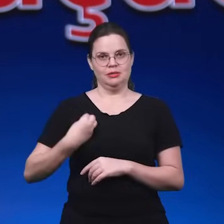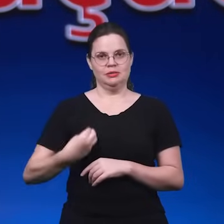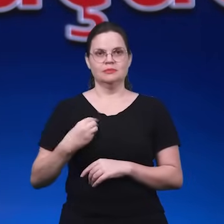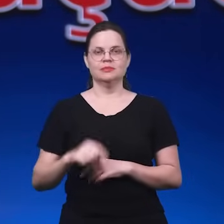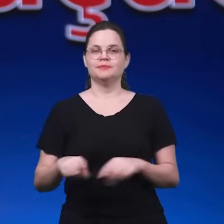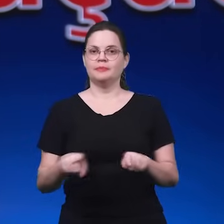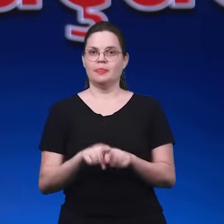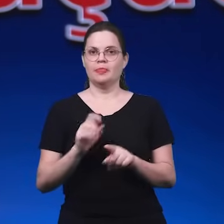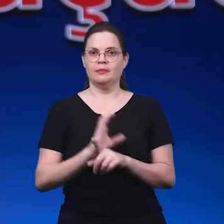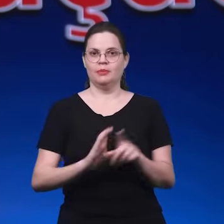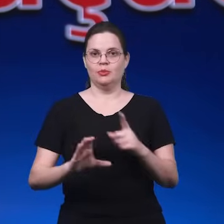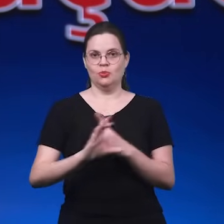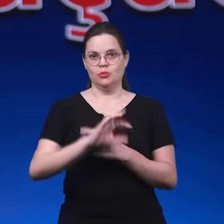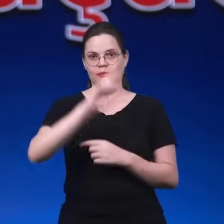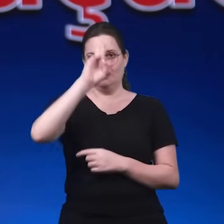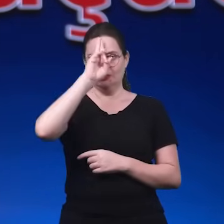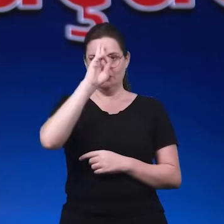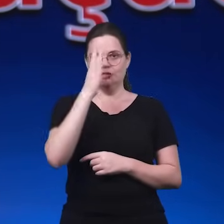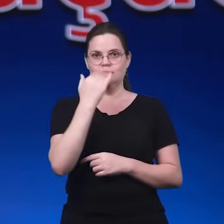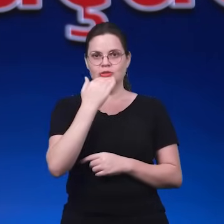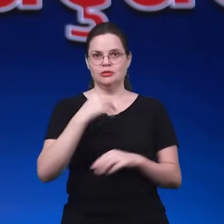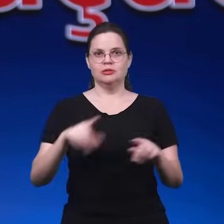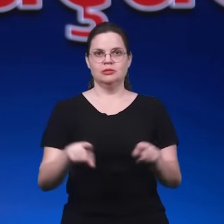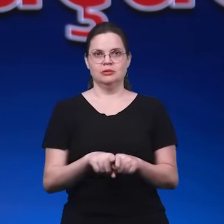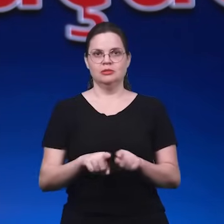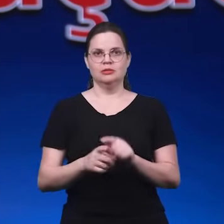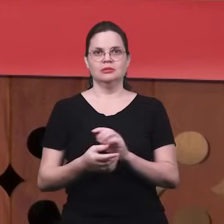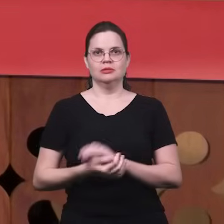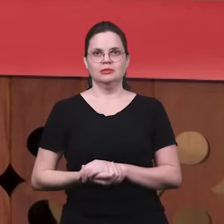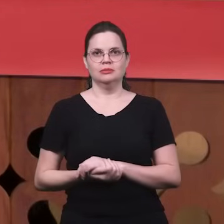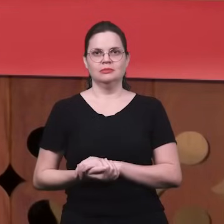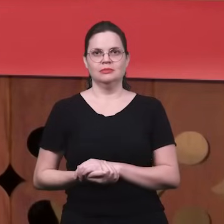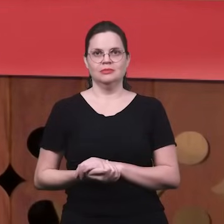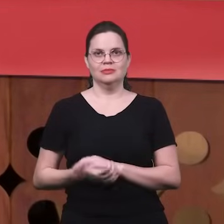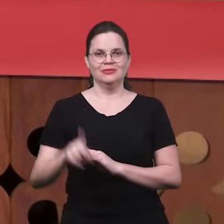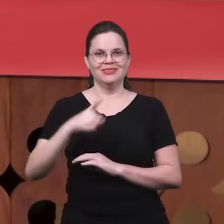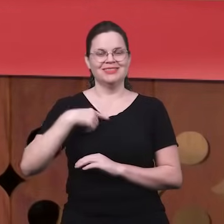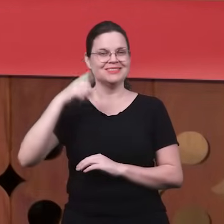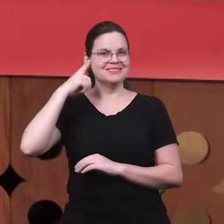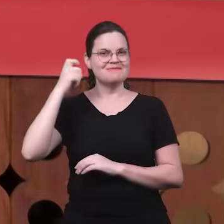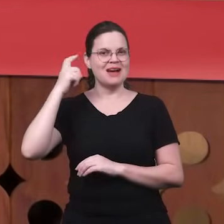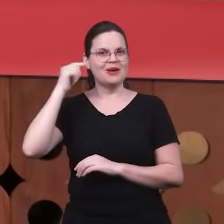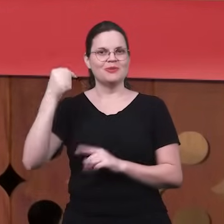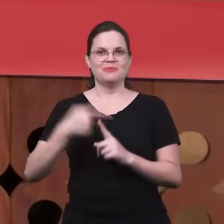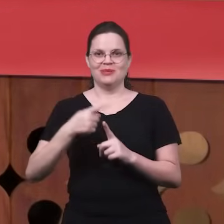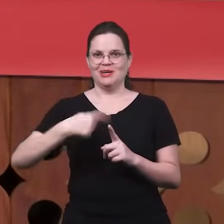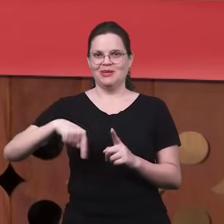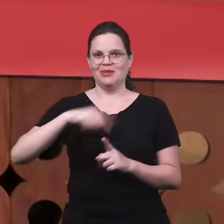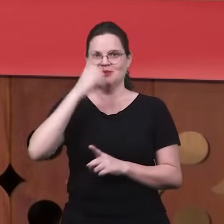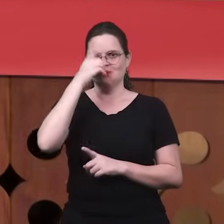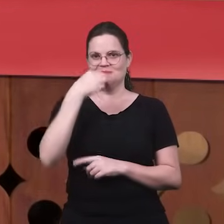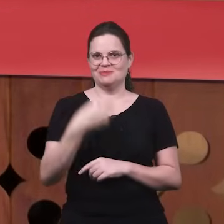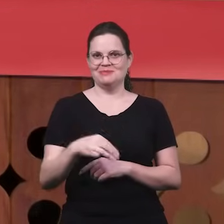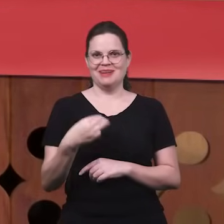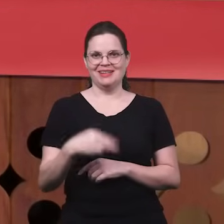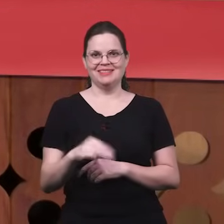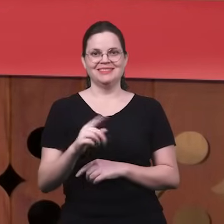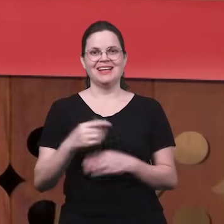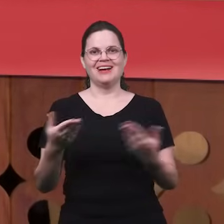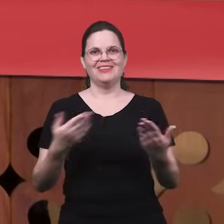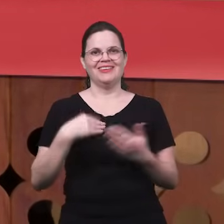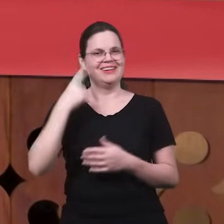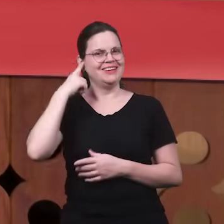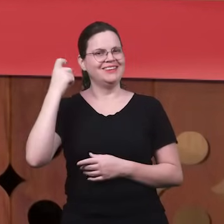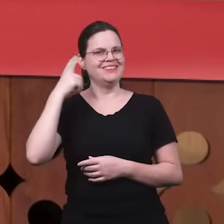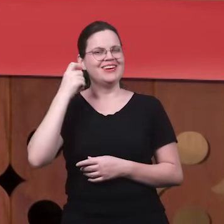aos cultos meio-dia, Ó, os cultos à noite. os irmãos estão ouvindo o sinal aí, porque nós estamos aqui no Manaim. Isso aí é o sinal para